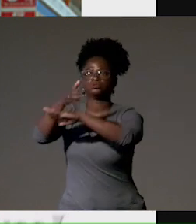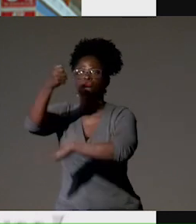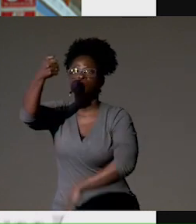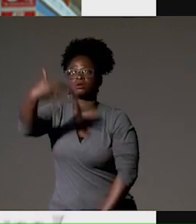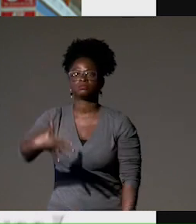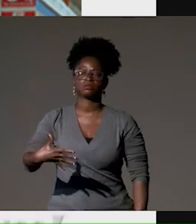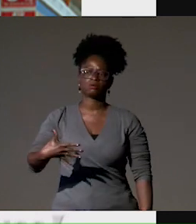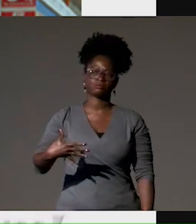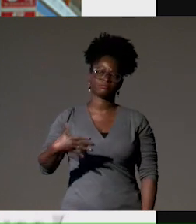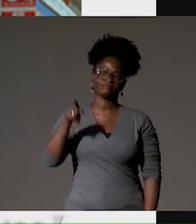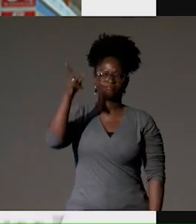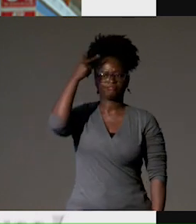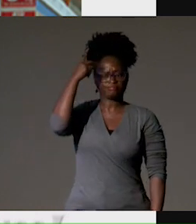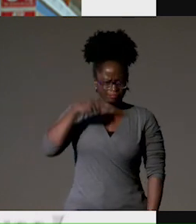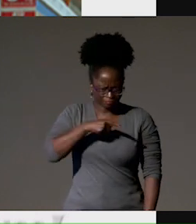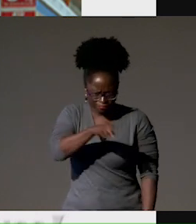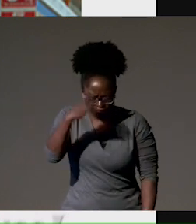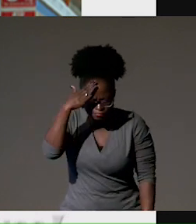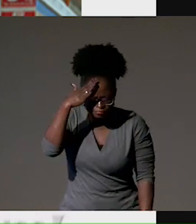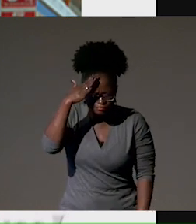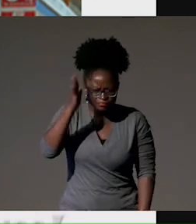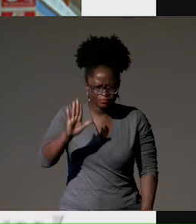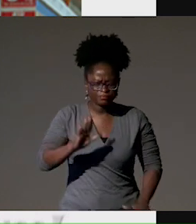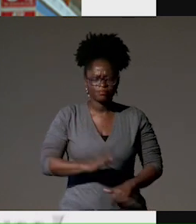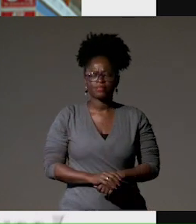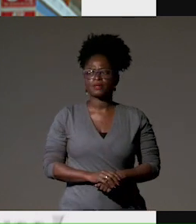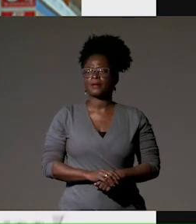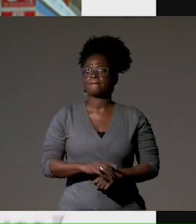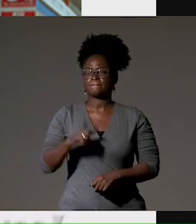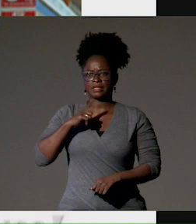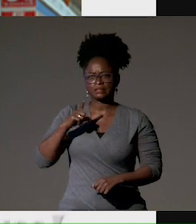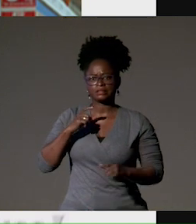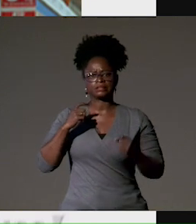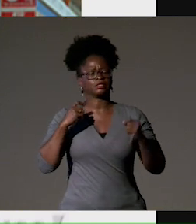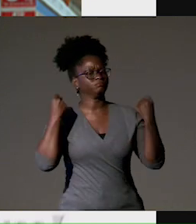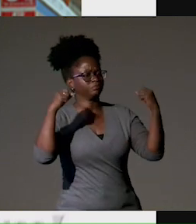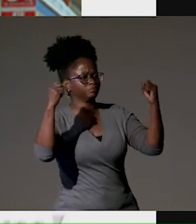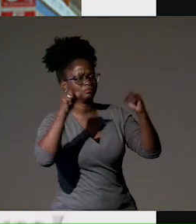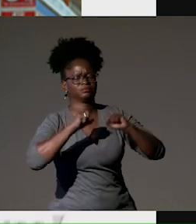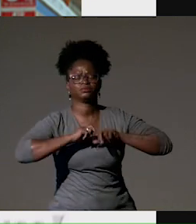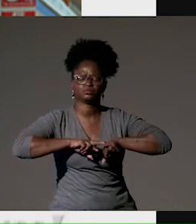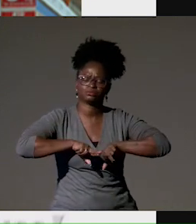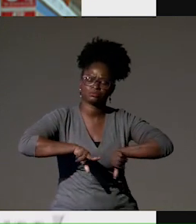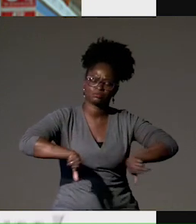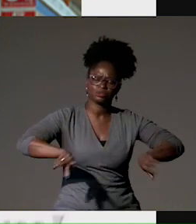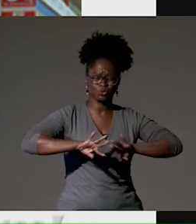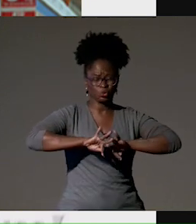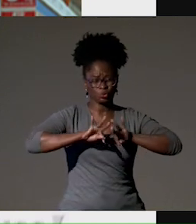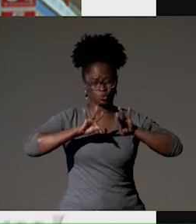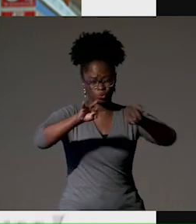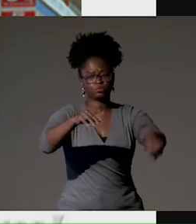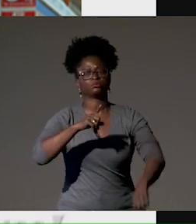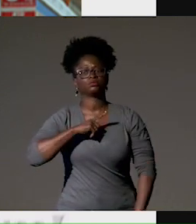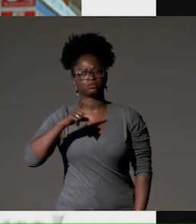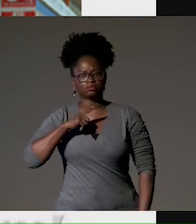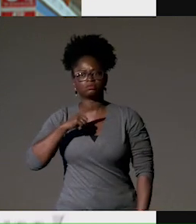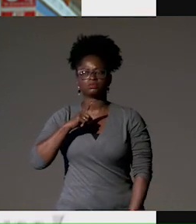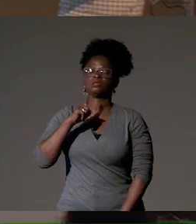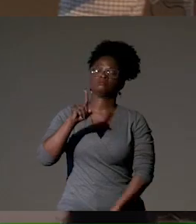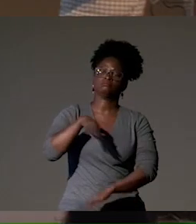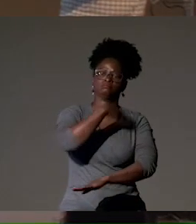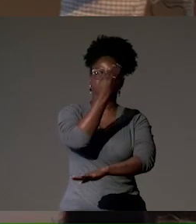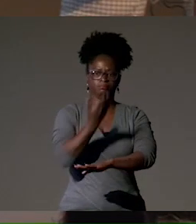madrugada. Sabiam disso? Tem academias, tem tudo, absolutamente tudo que você pensar funciona 24